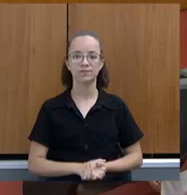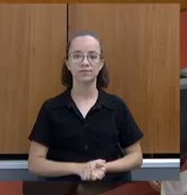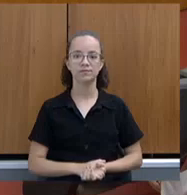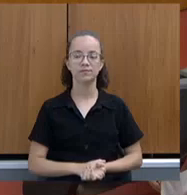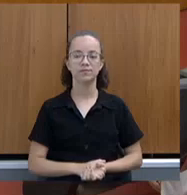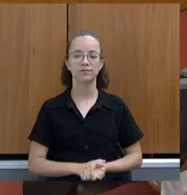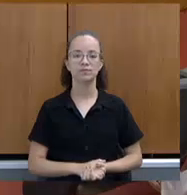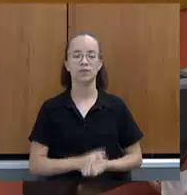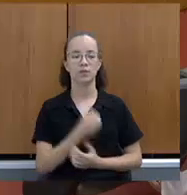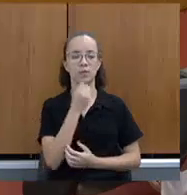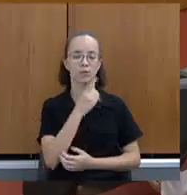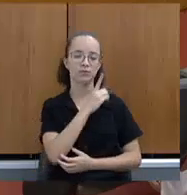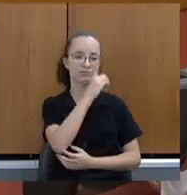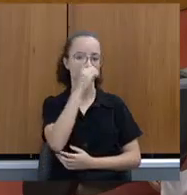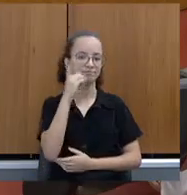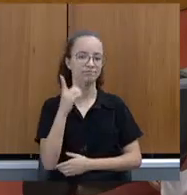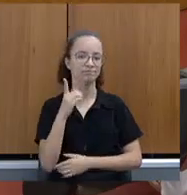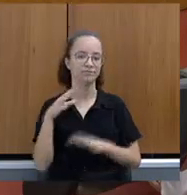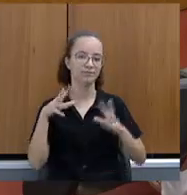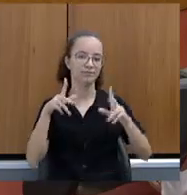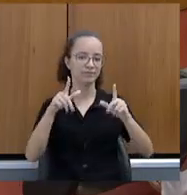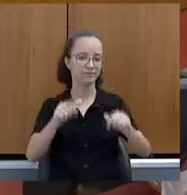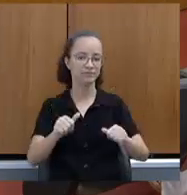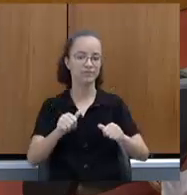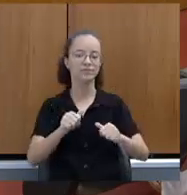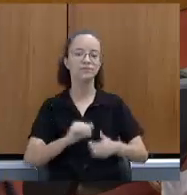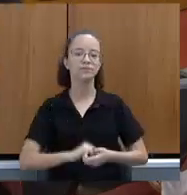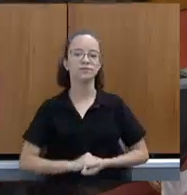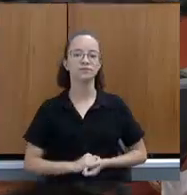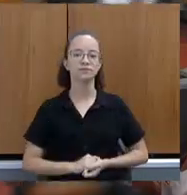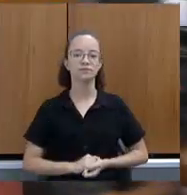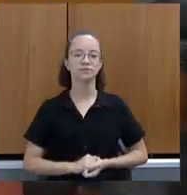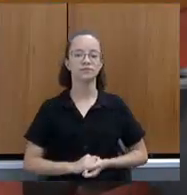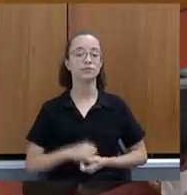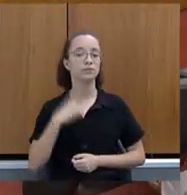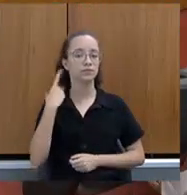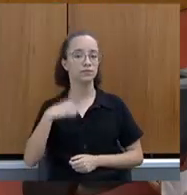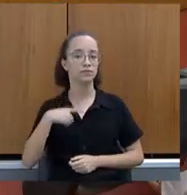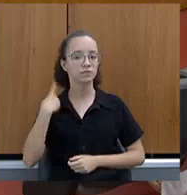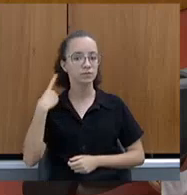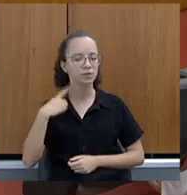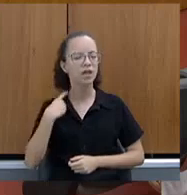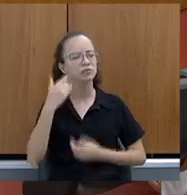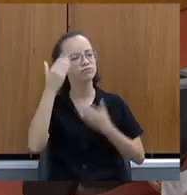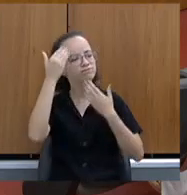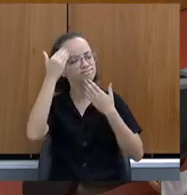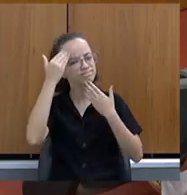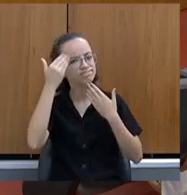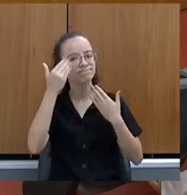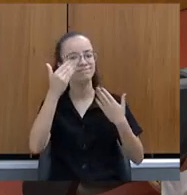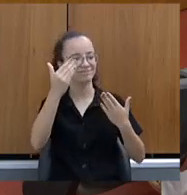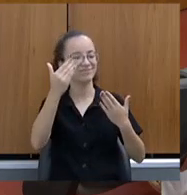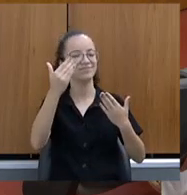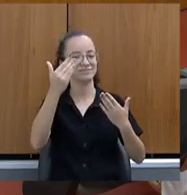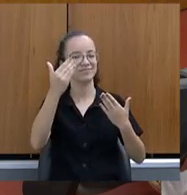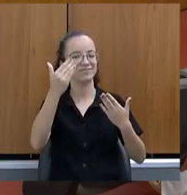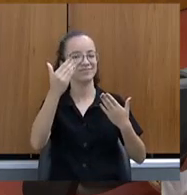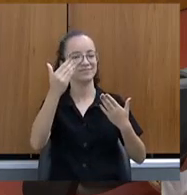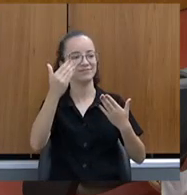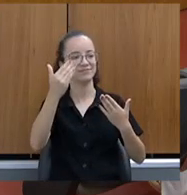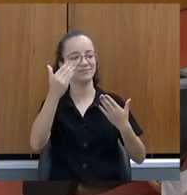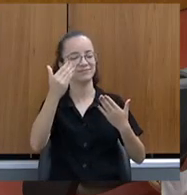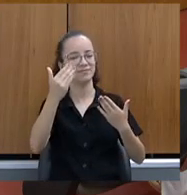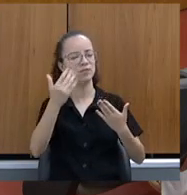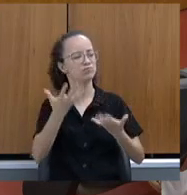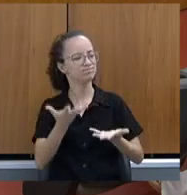Bom dia a todas e a todos Deputado Bosco Muito obrigado pelas pelas